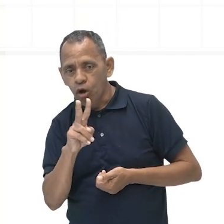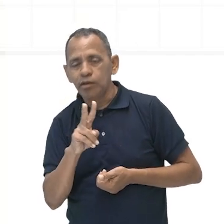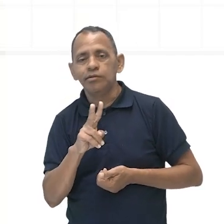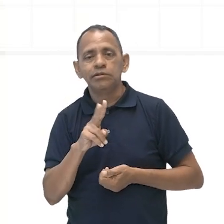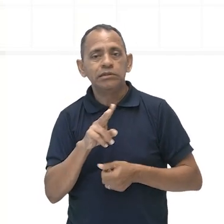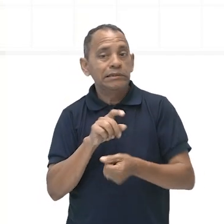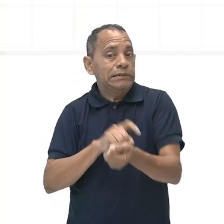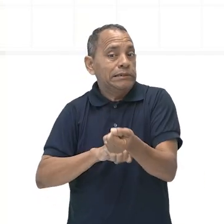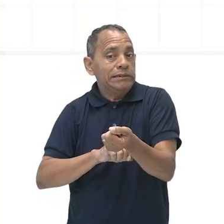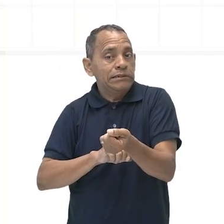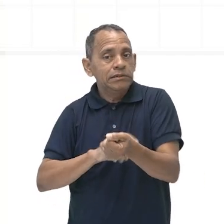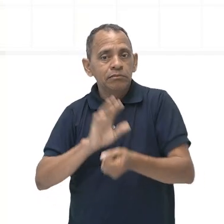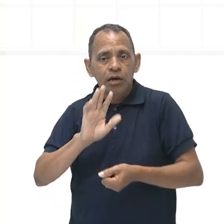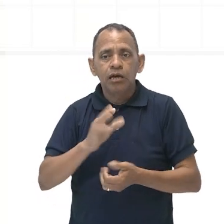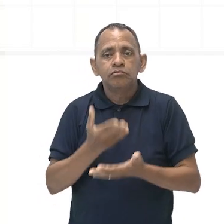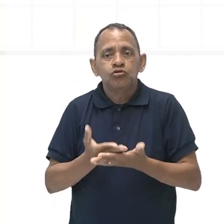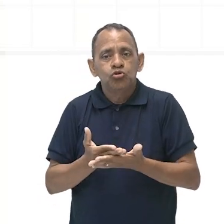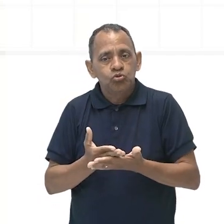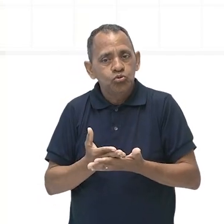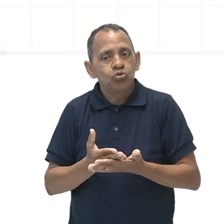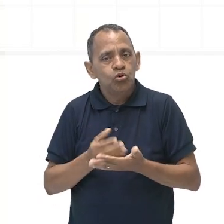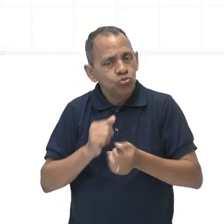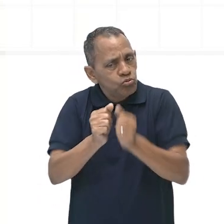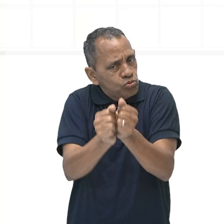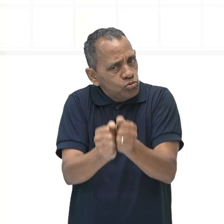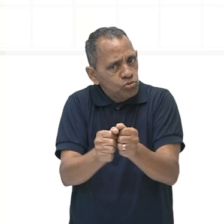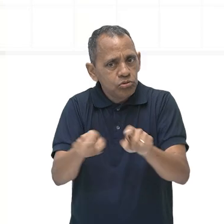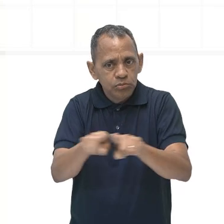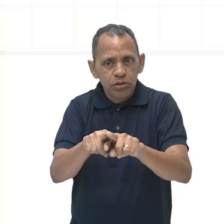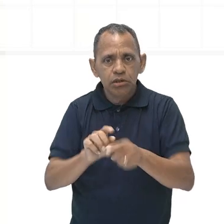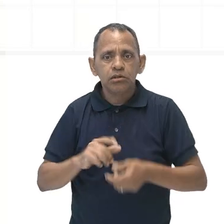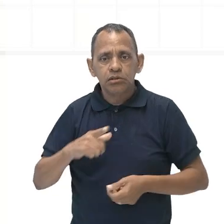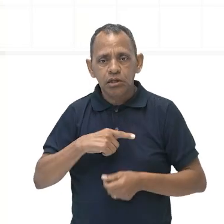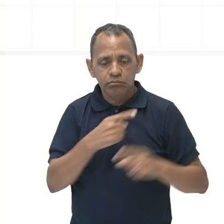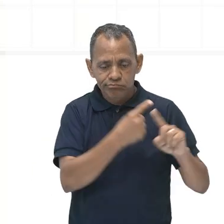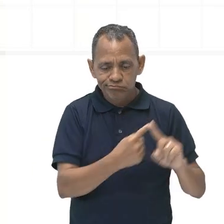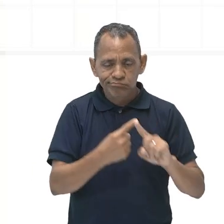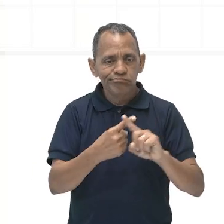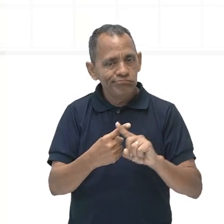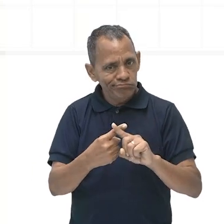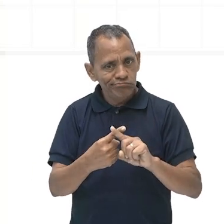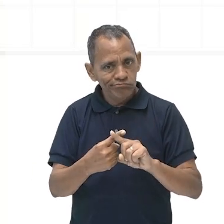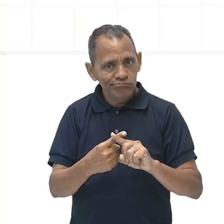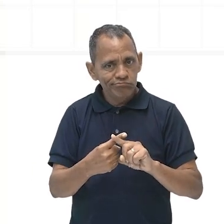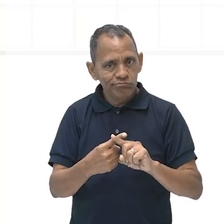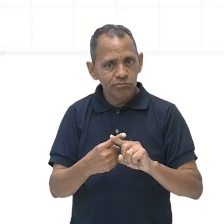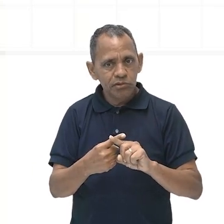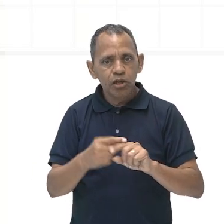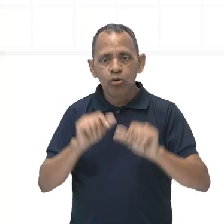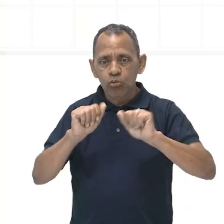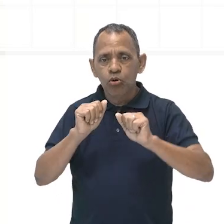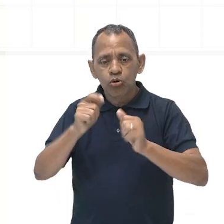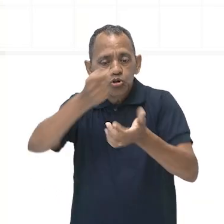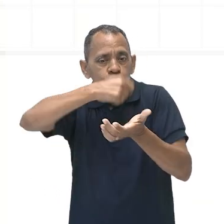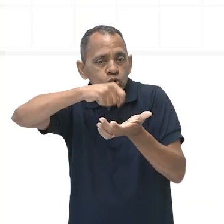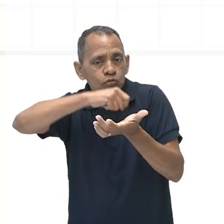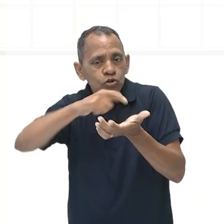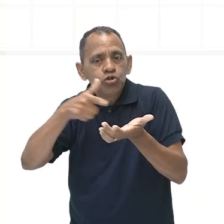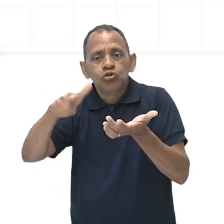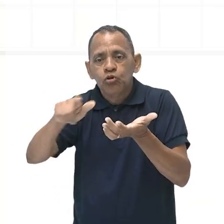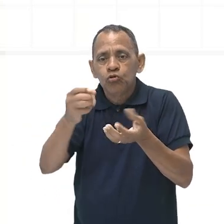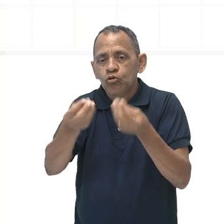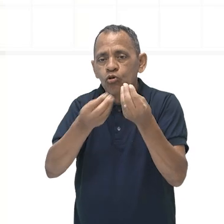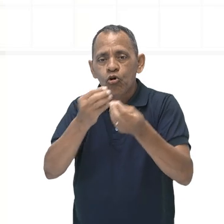nervoso, mas tu estudou comigo, e comigo tu entende as propriedades. Eu posso escrever esse número como sendo um radical,